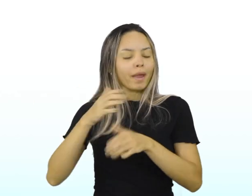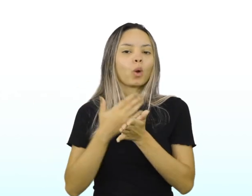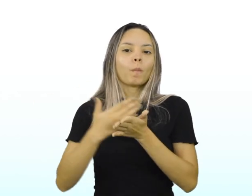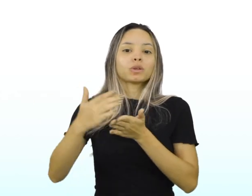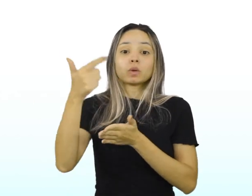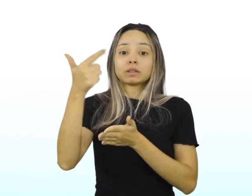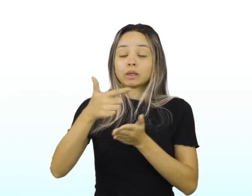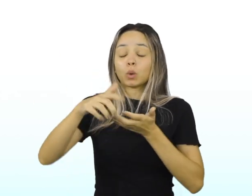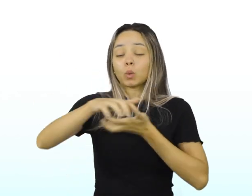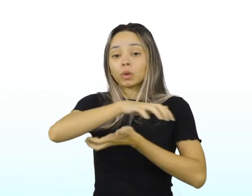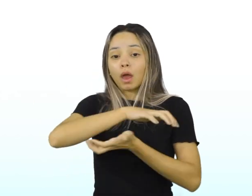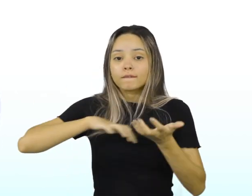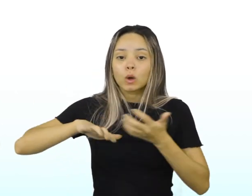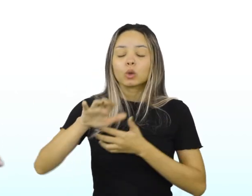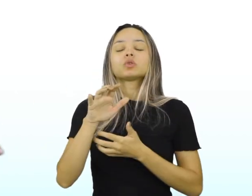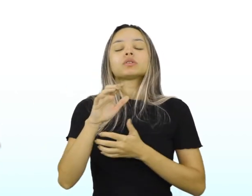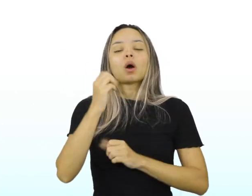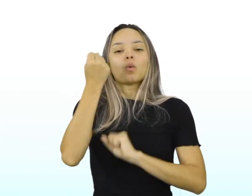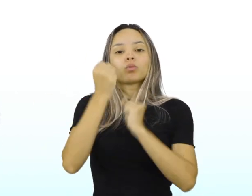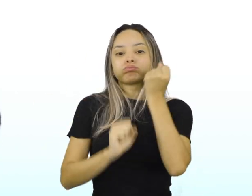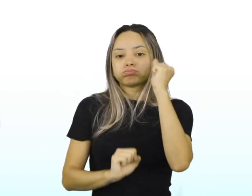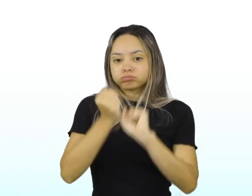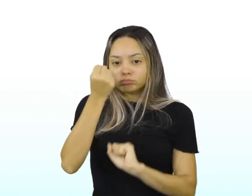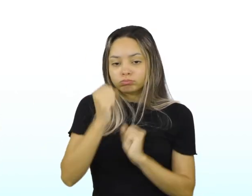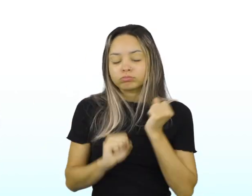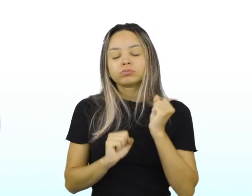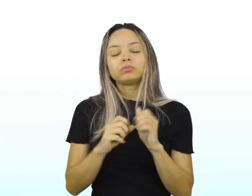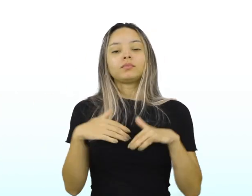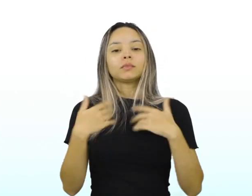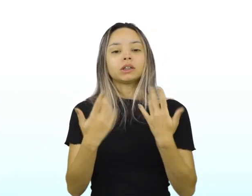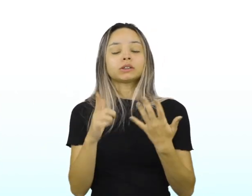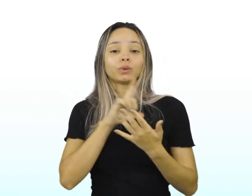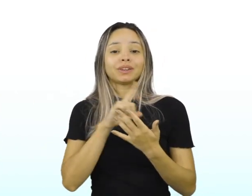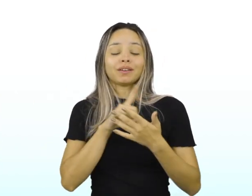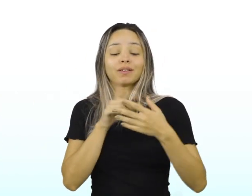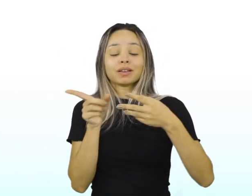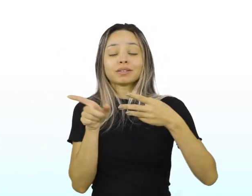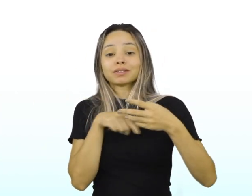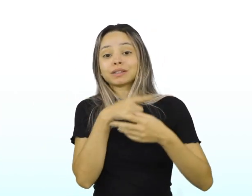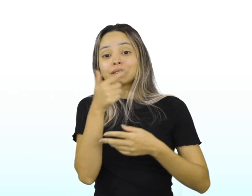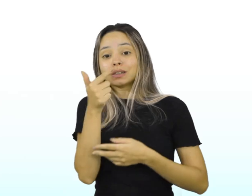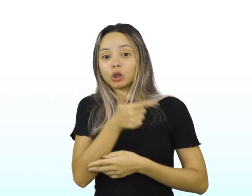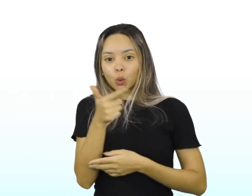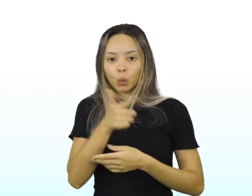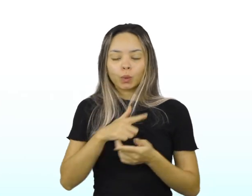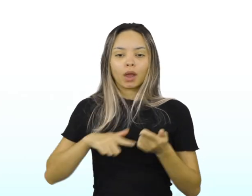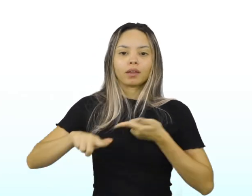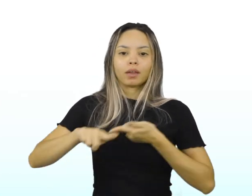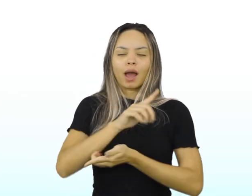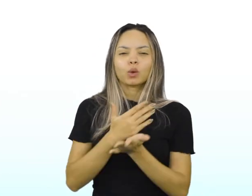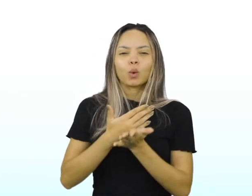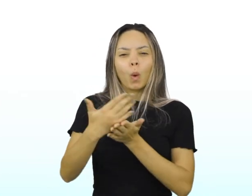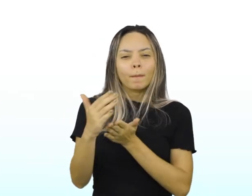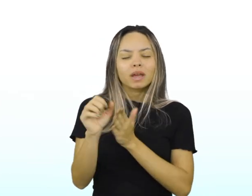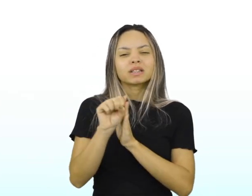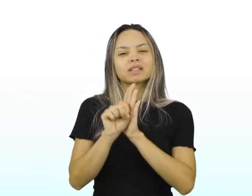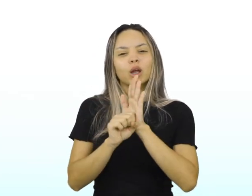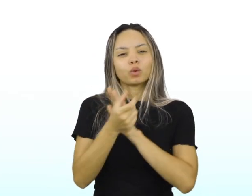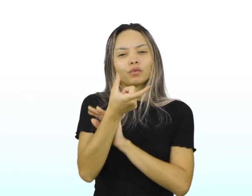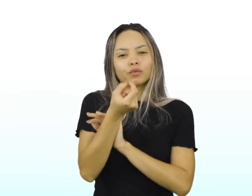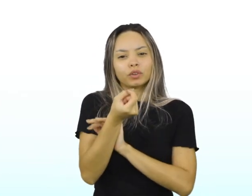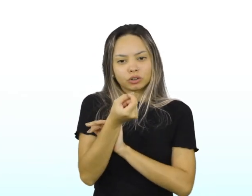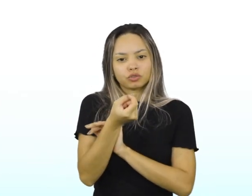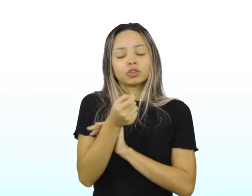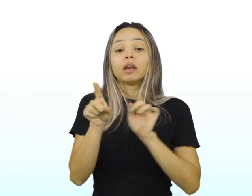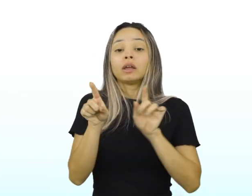industrial. E aí, entre ali o período da primeira, segunda guerra, ali, início do século XX, e